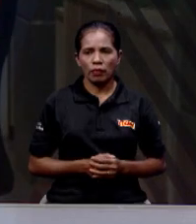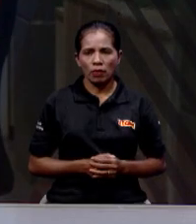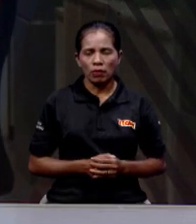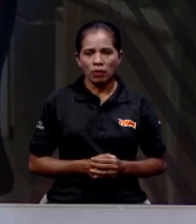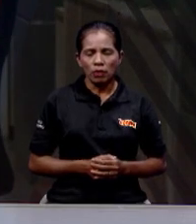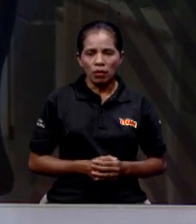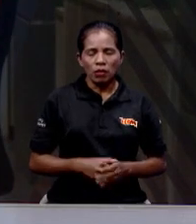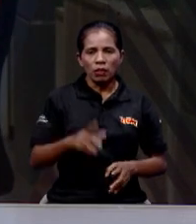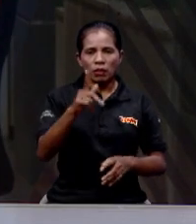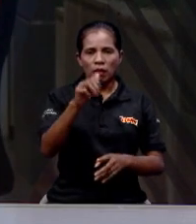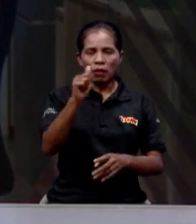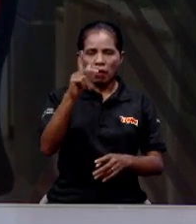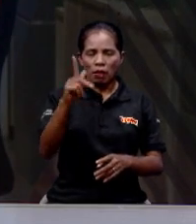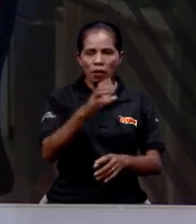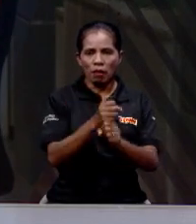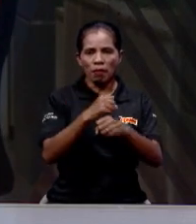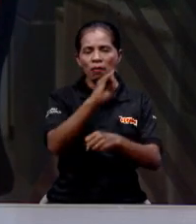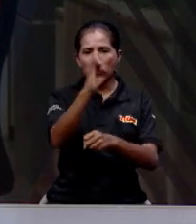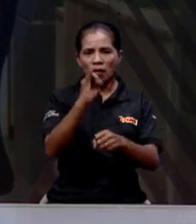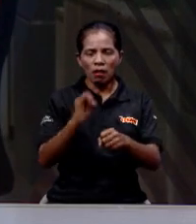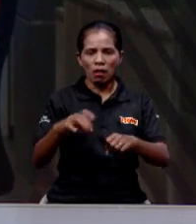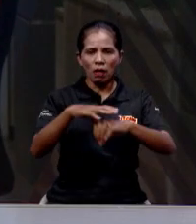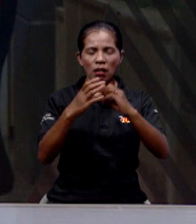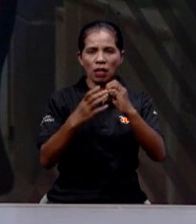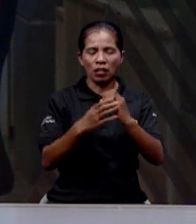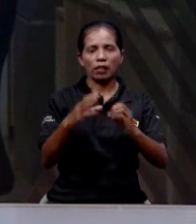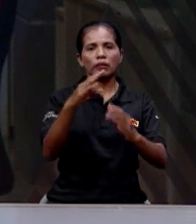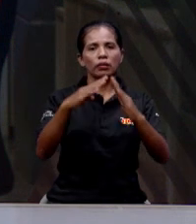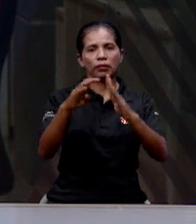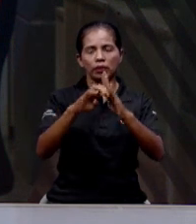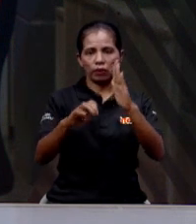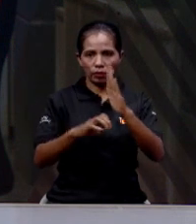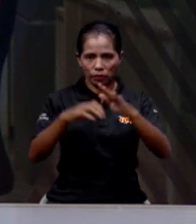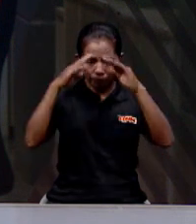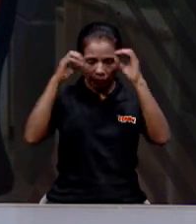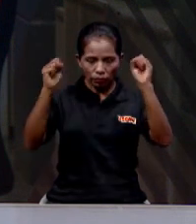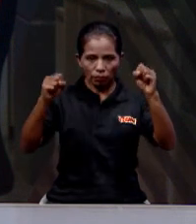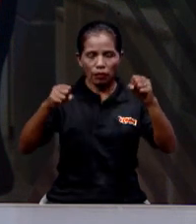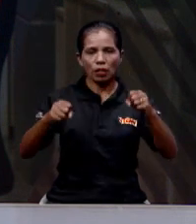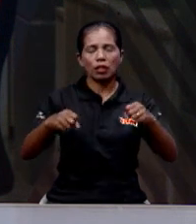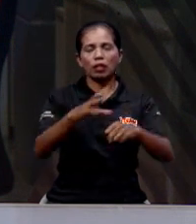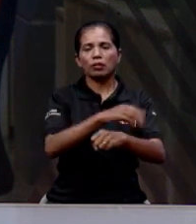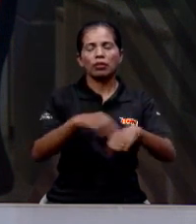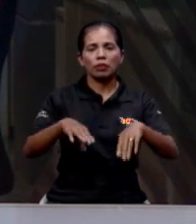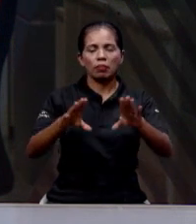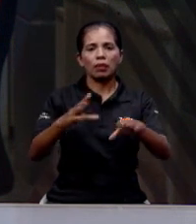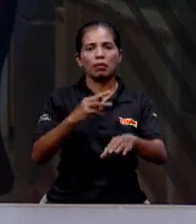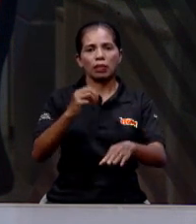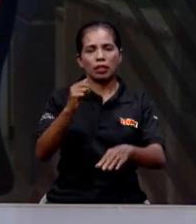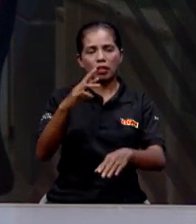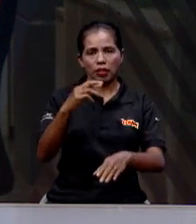Comissão Anticorrupção Halol Investigação Barrai no Residência Estado, nebe Presidente Raiwa Famba Maria Alcatiri.